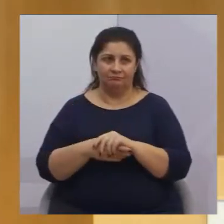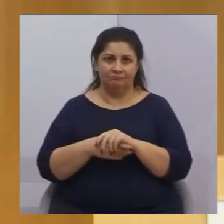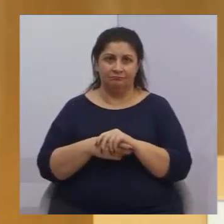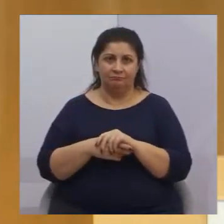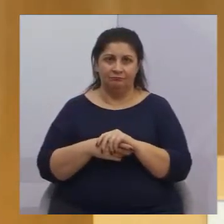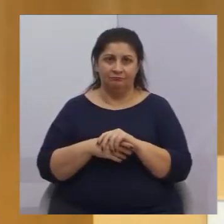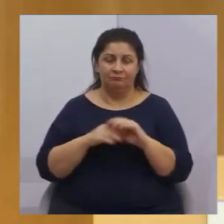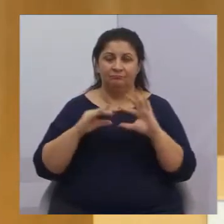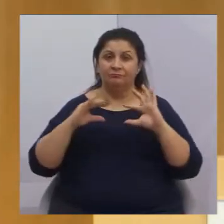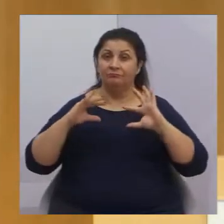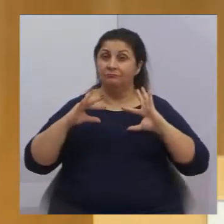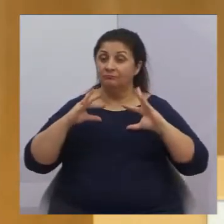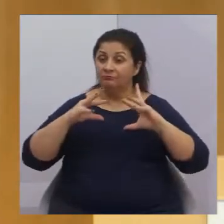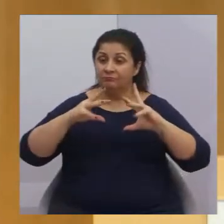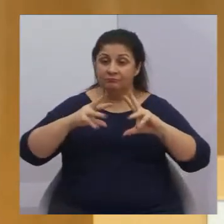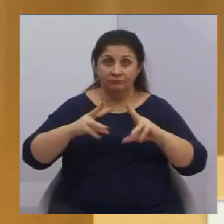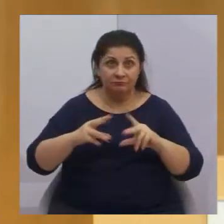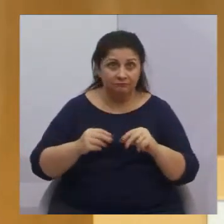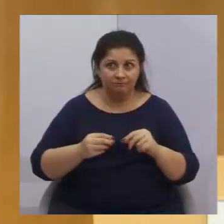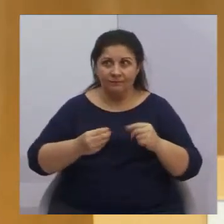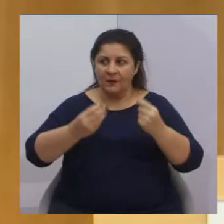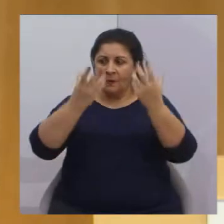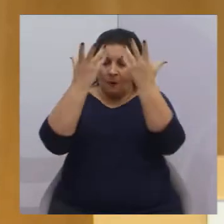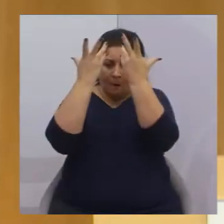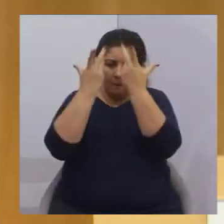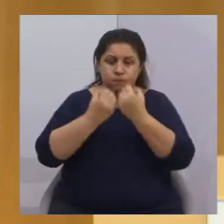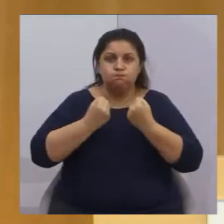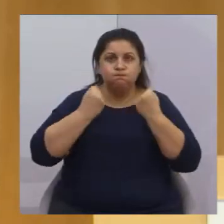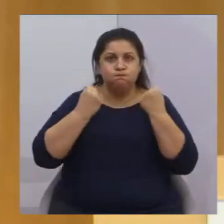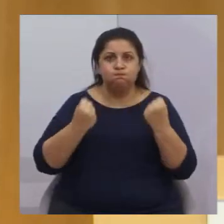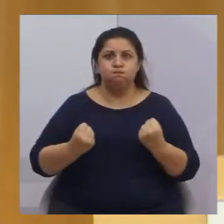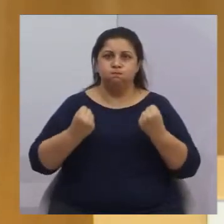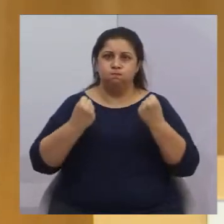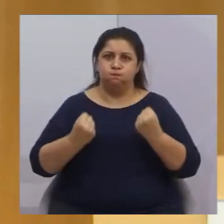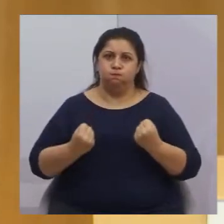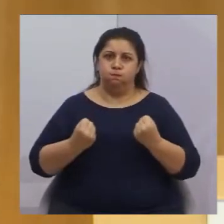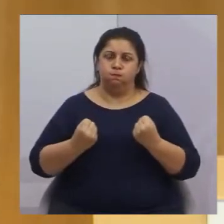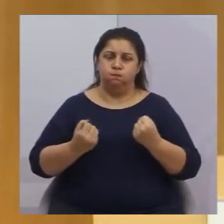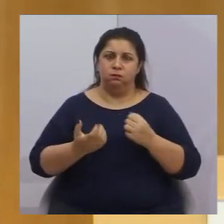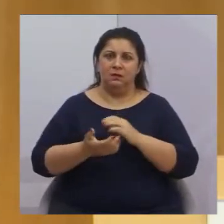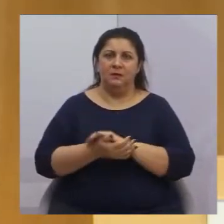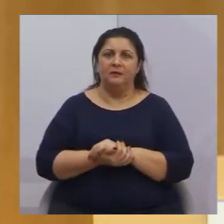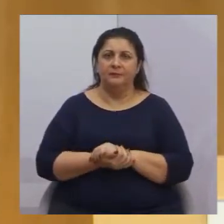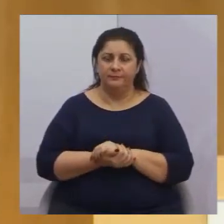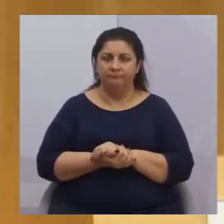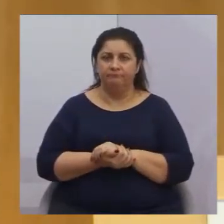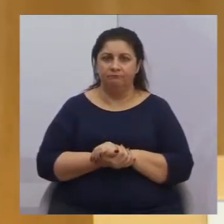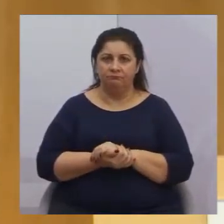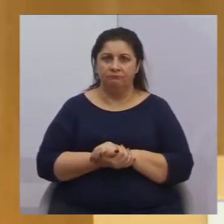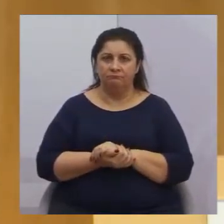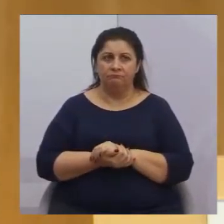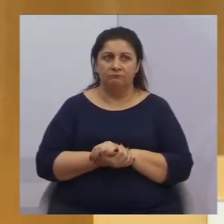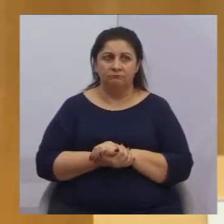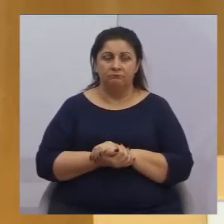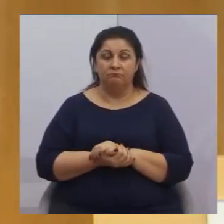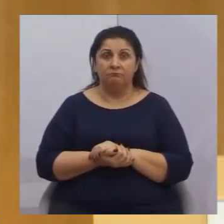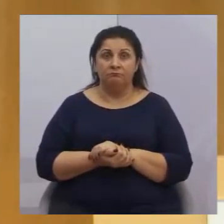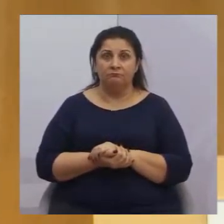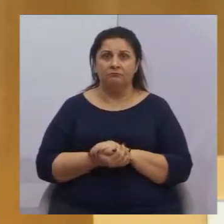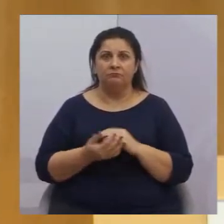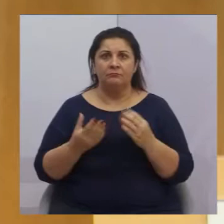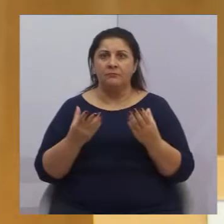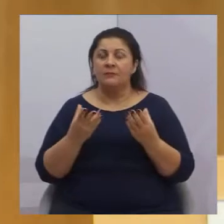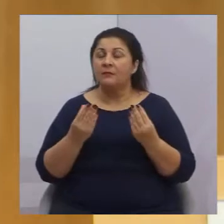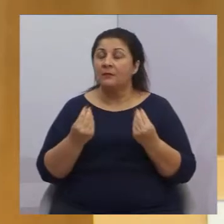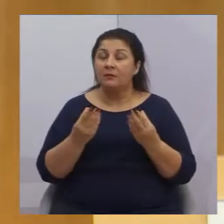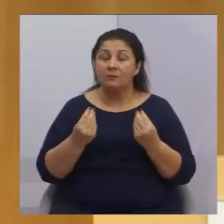todos esses papéis acabam sobrecarregando, né. Vimos nessa mesma reportagem um índice muito